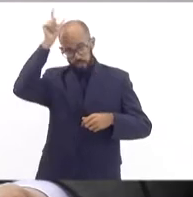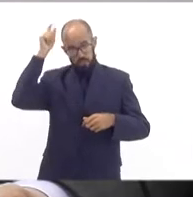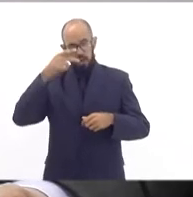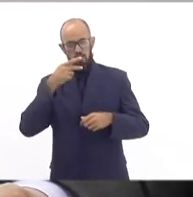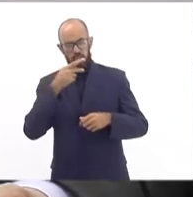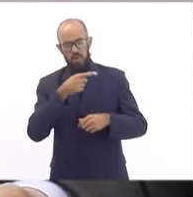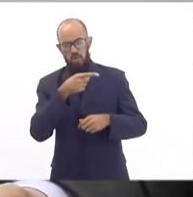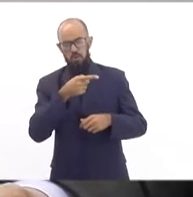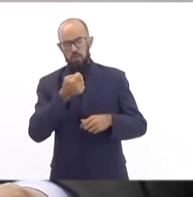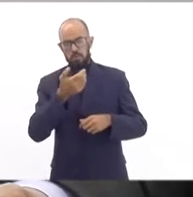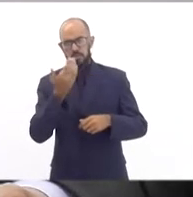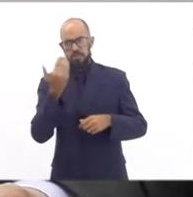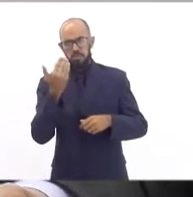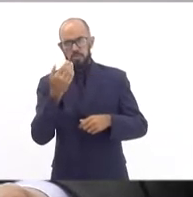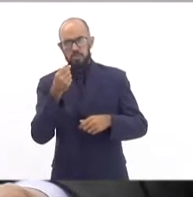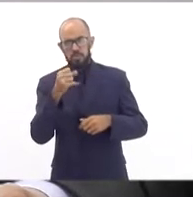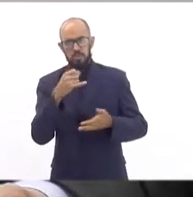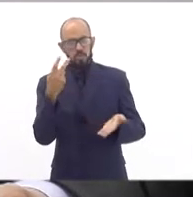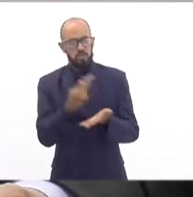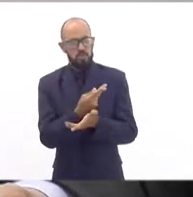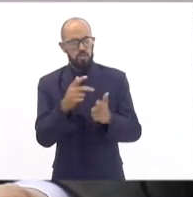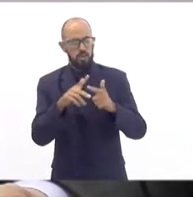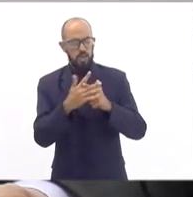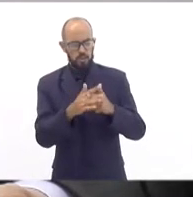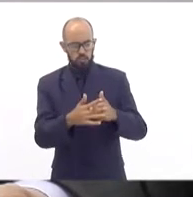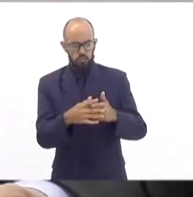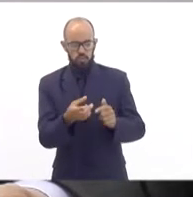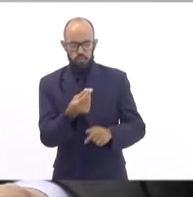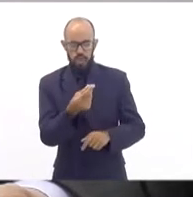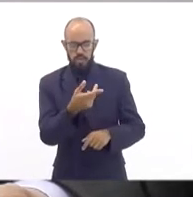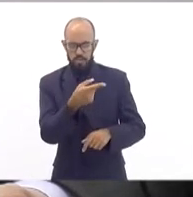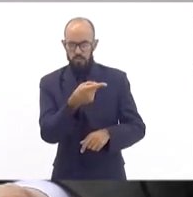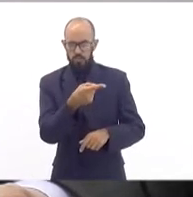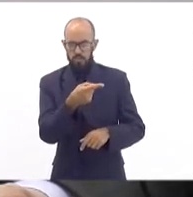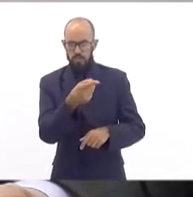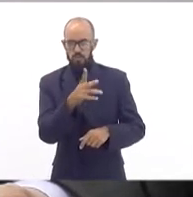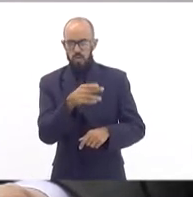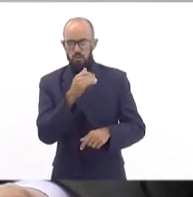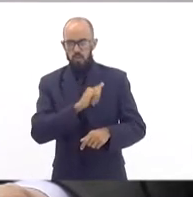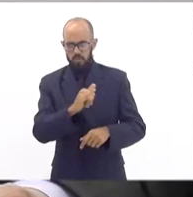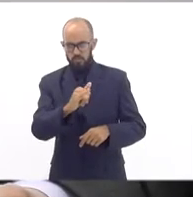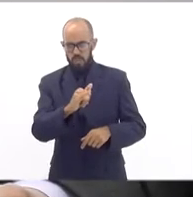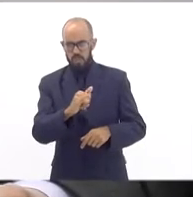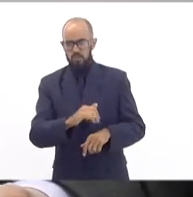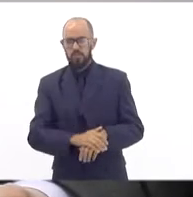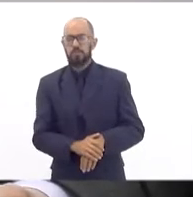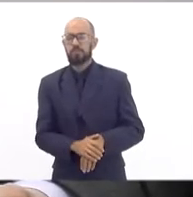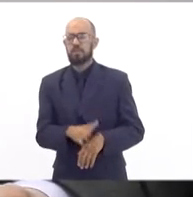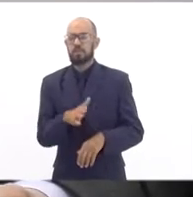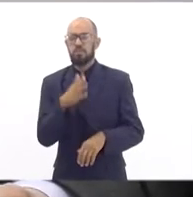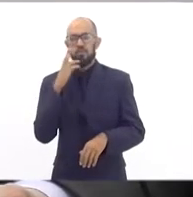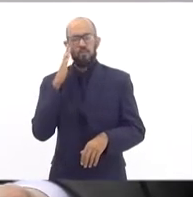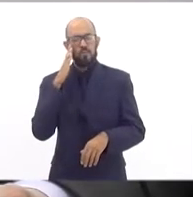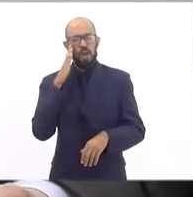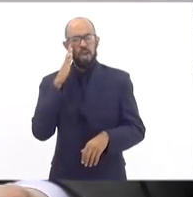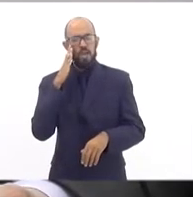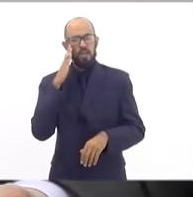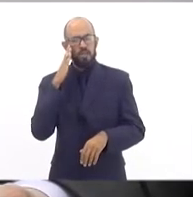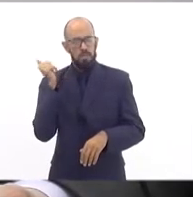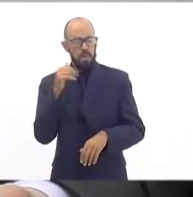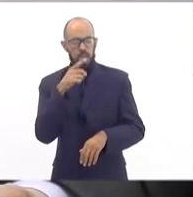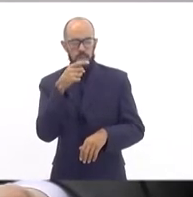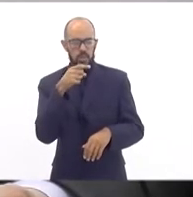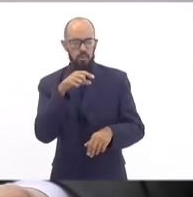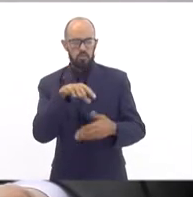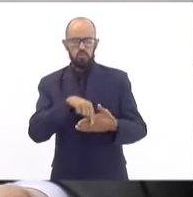houver o aumento de tarifa, conforme foi anunciado, a gente vai ouvir as autoridades aqui presentes, enfim, mas